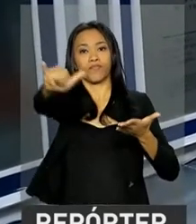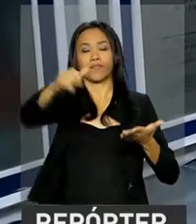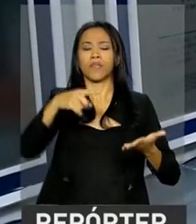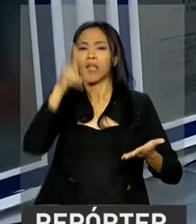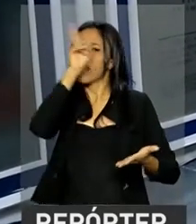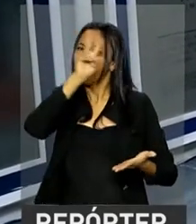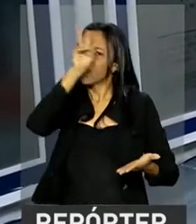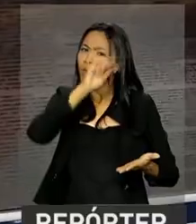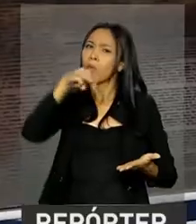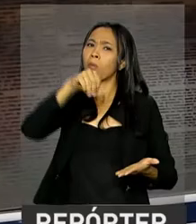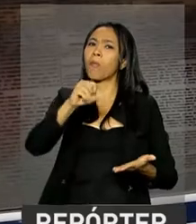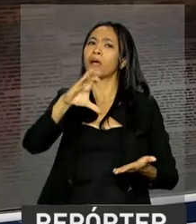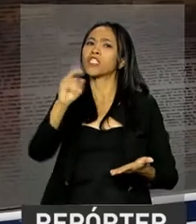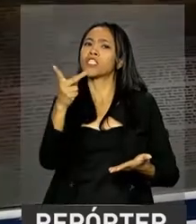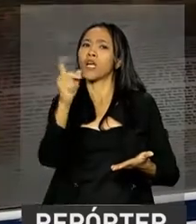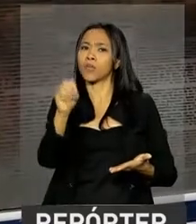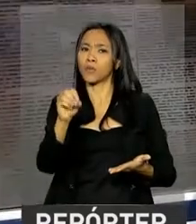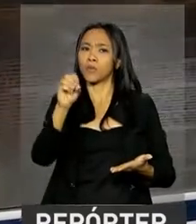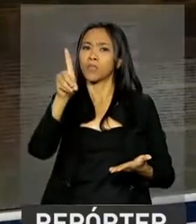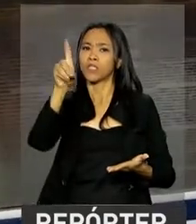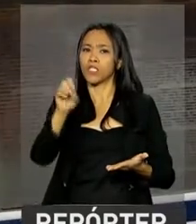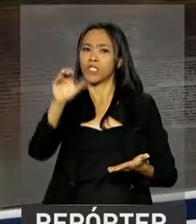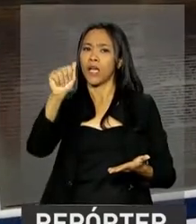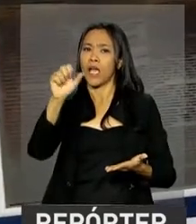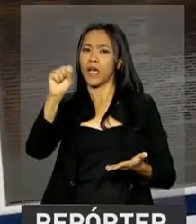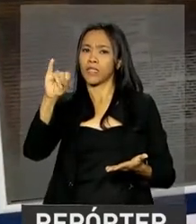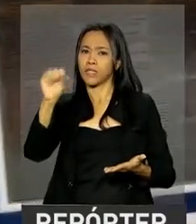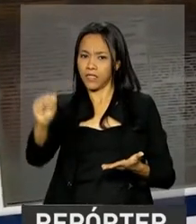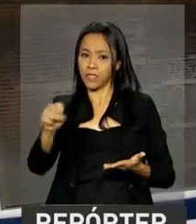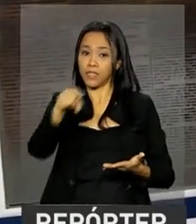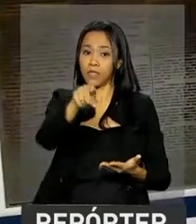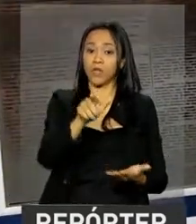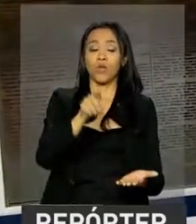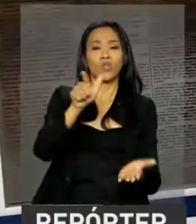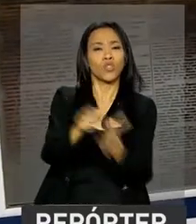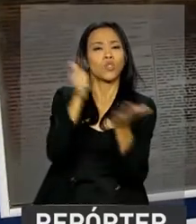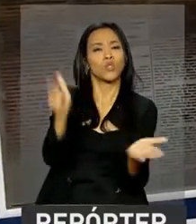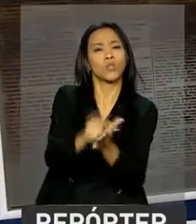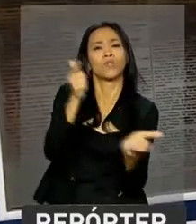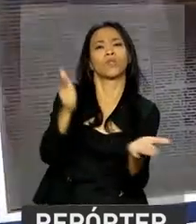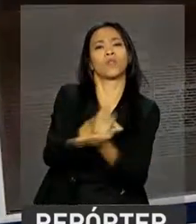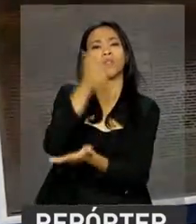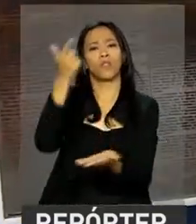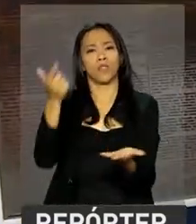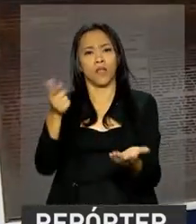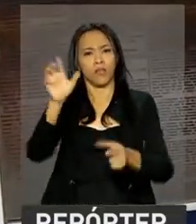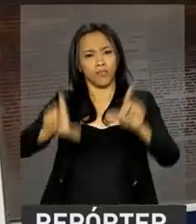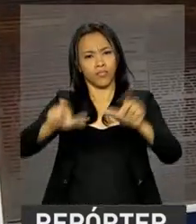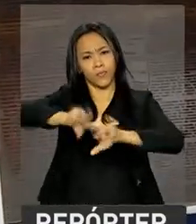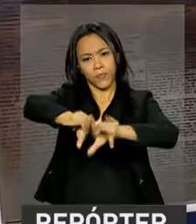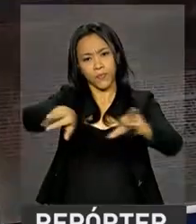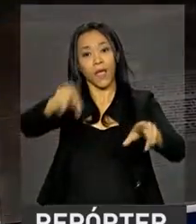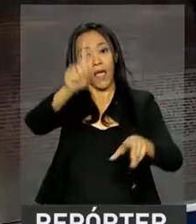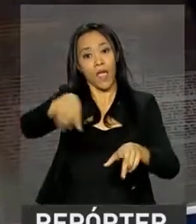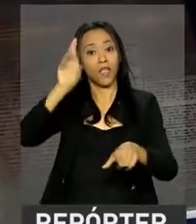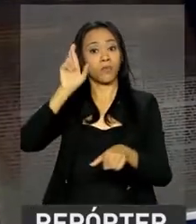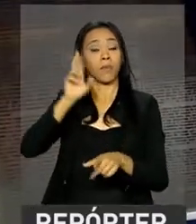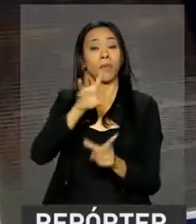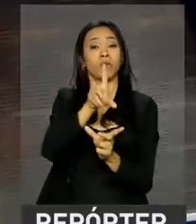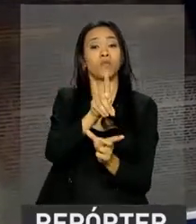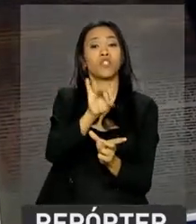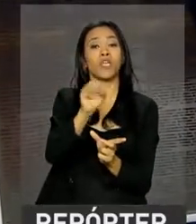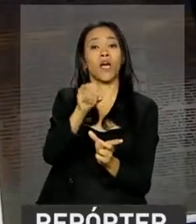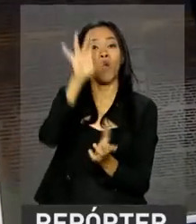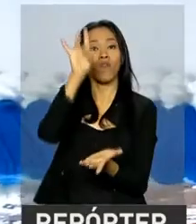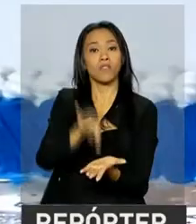como servidor. A imprensa nacional é responsável pela publicação do Diário Oficial da União e do Diário